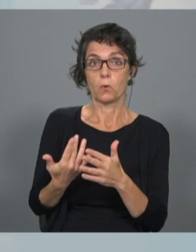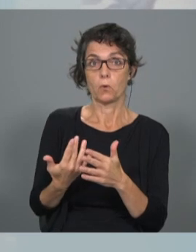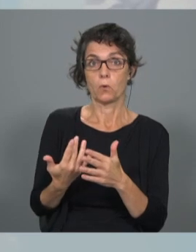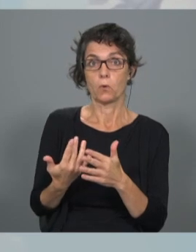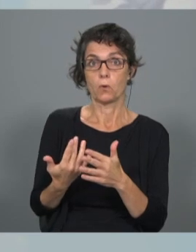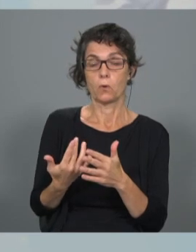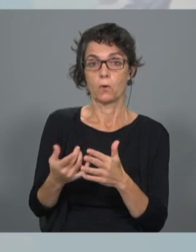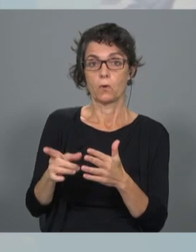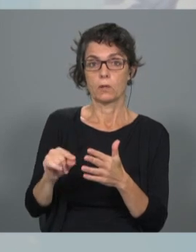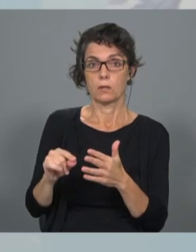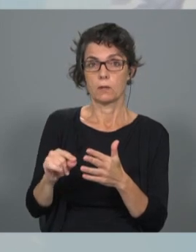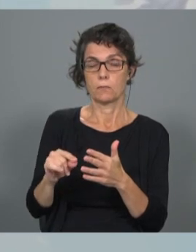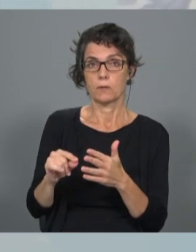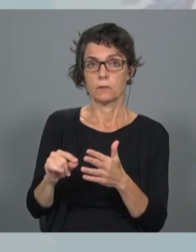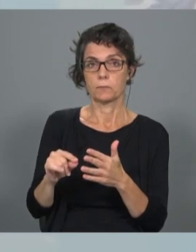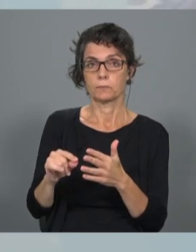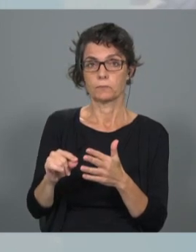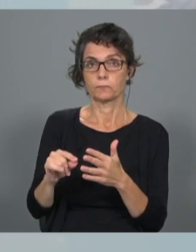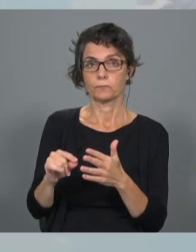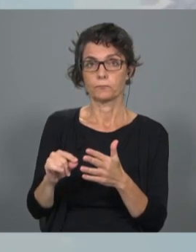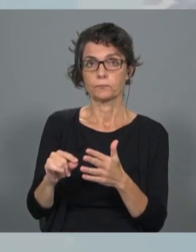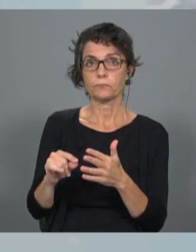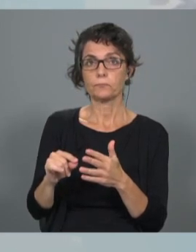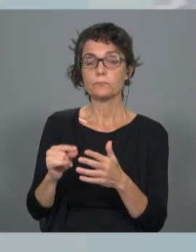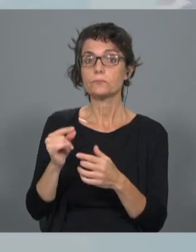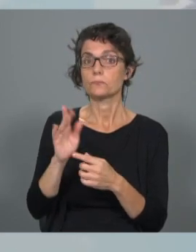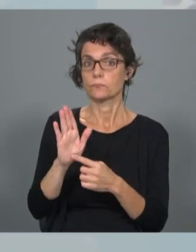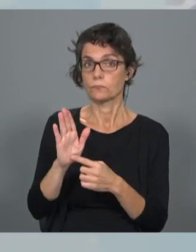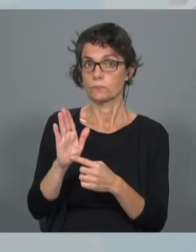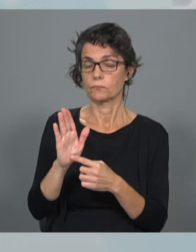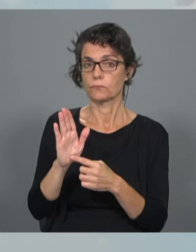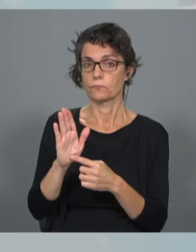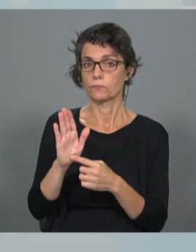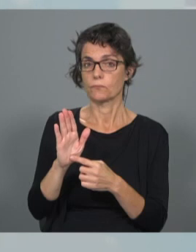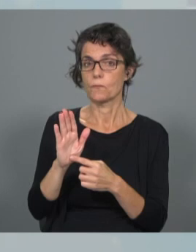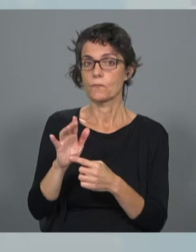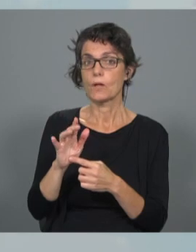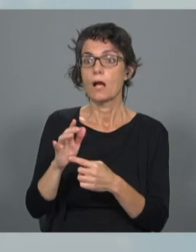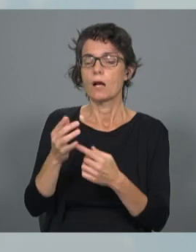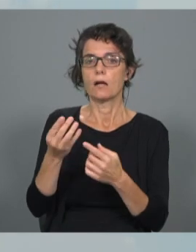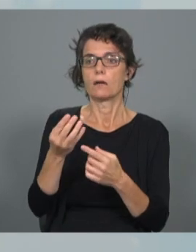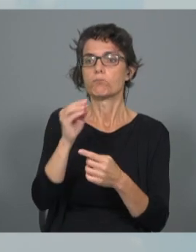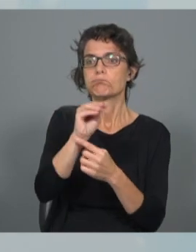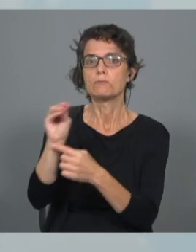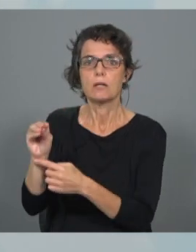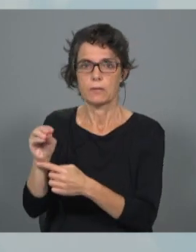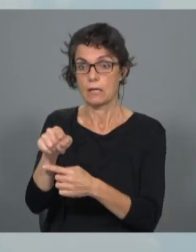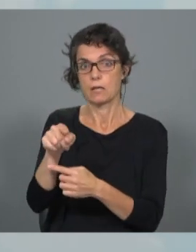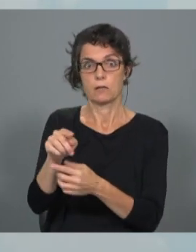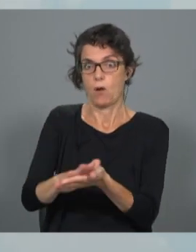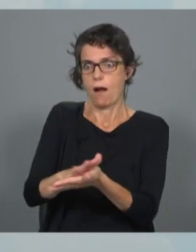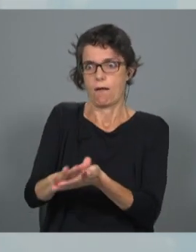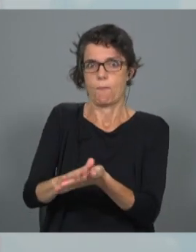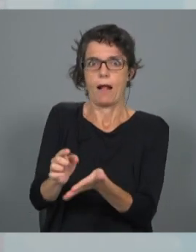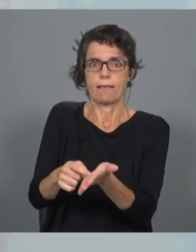onde a primeira necessidade é naturalmente a comida, bens e produtos de primeira necessidade, mas